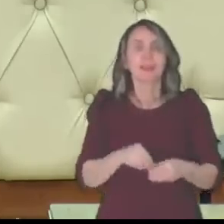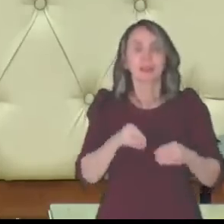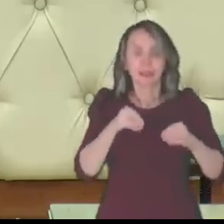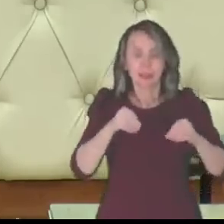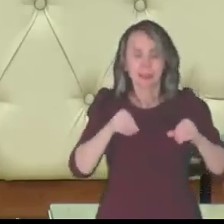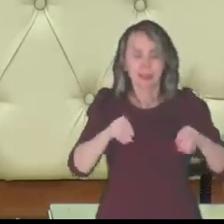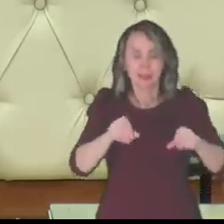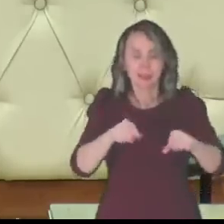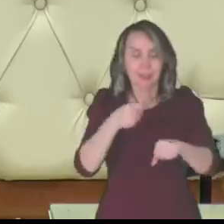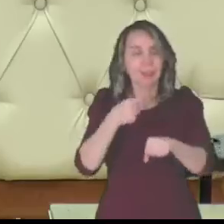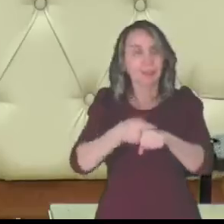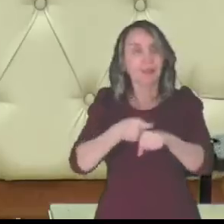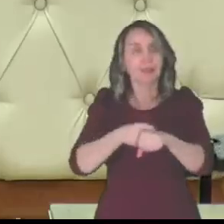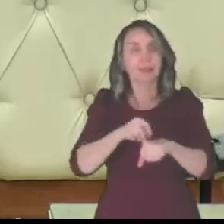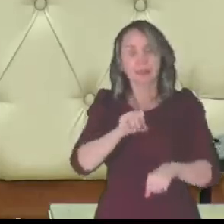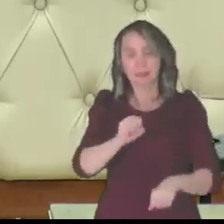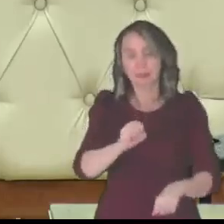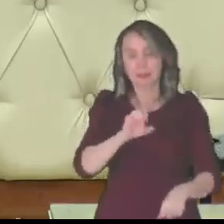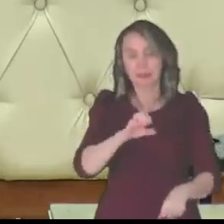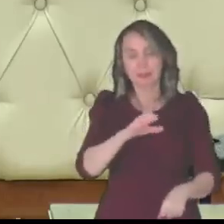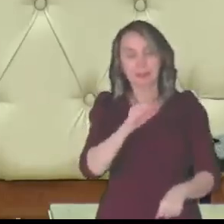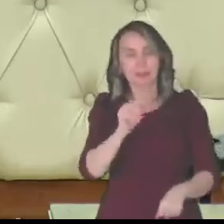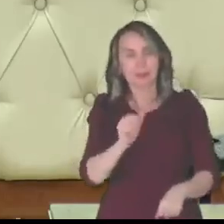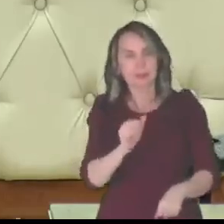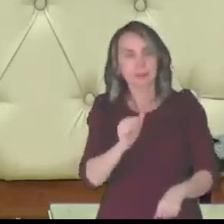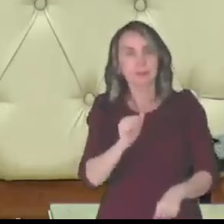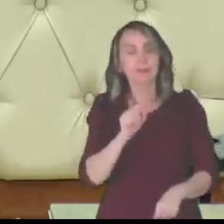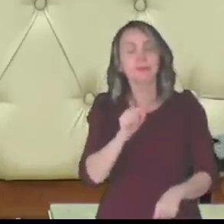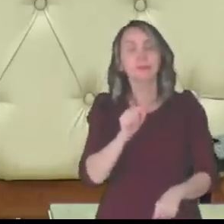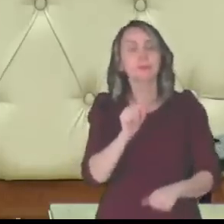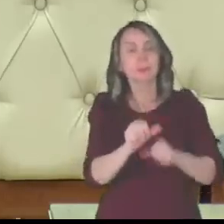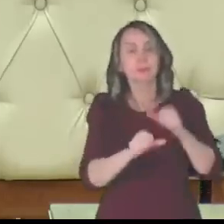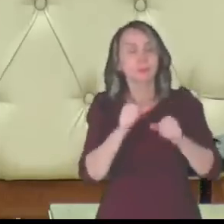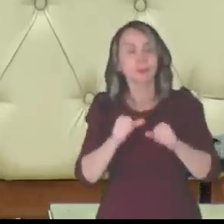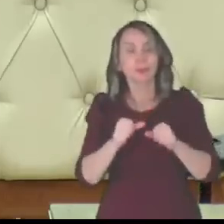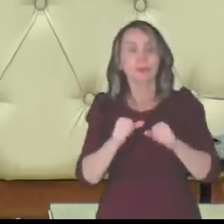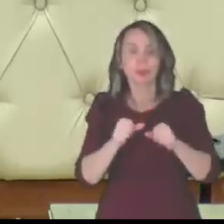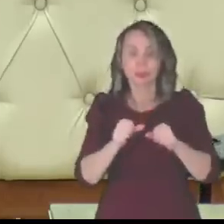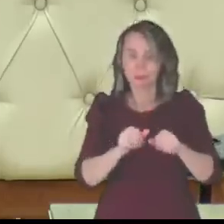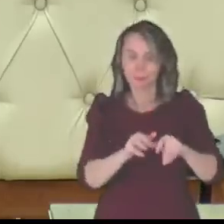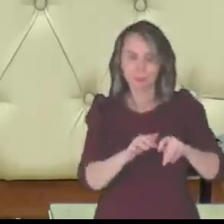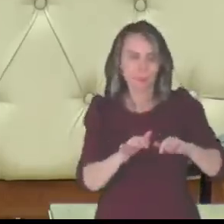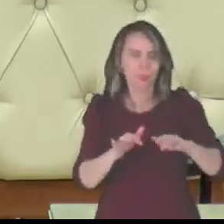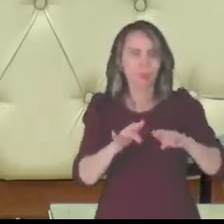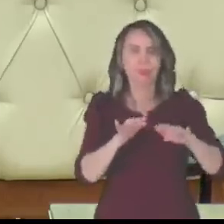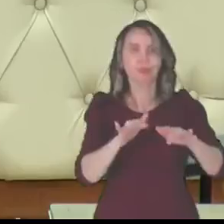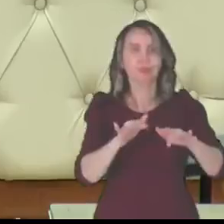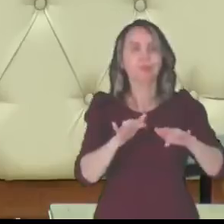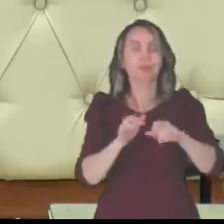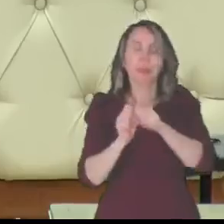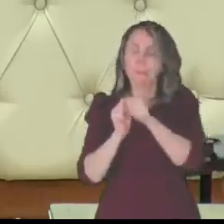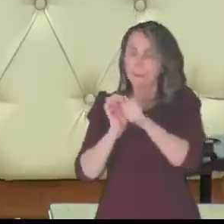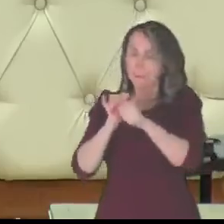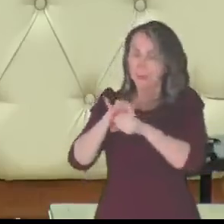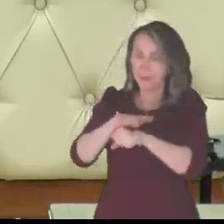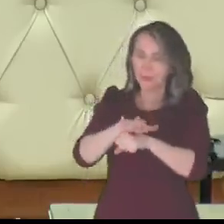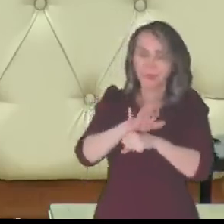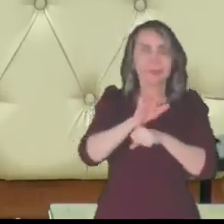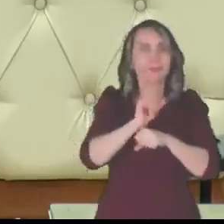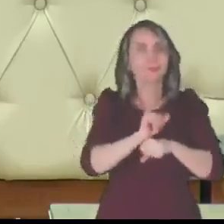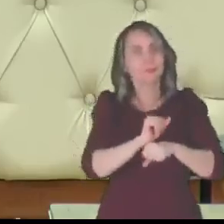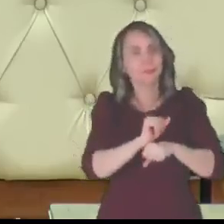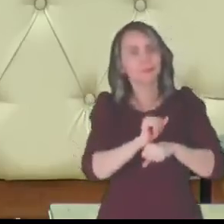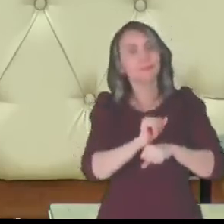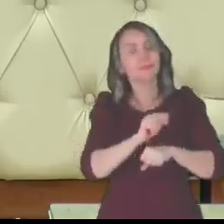seca se transformará em que a igreja em tanques e a Terra sedenta em Mananciais e nas habitações